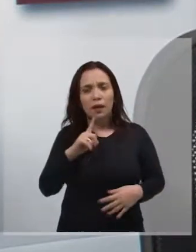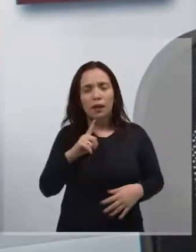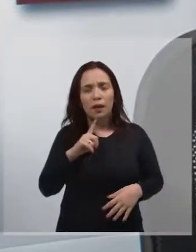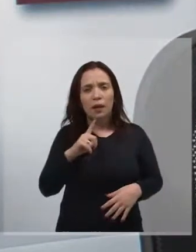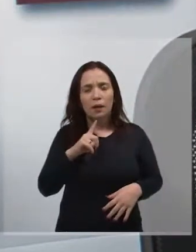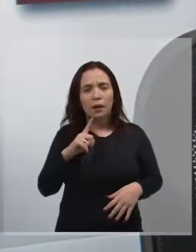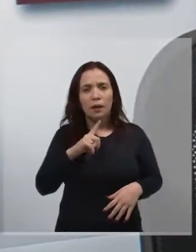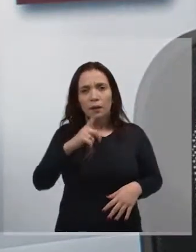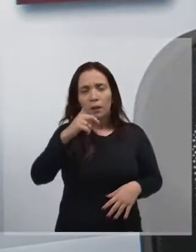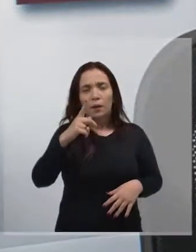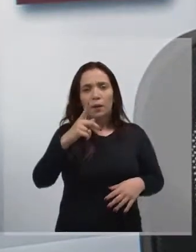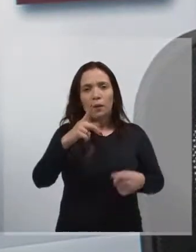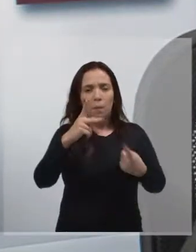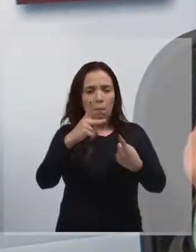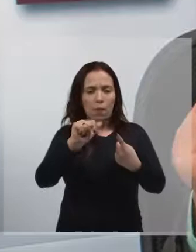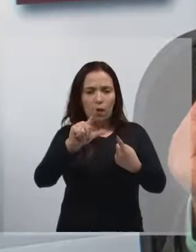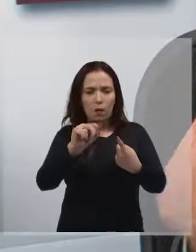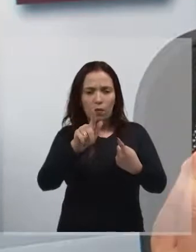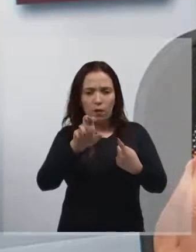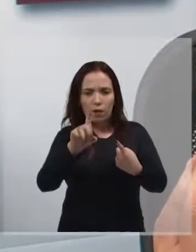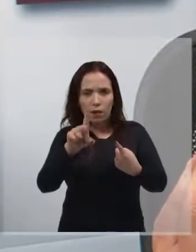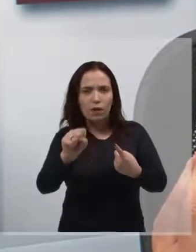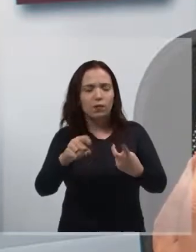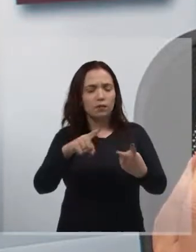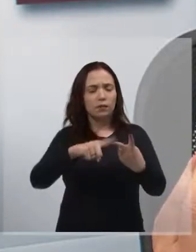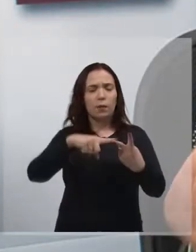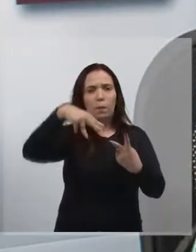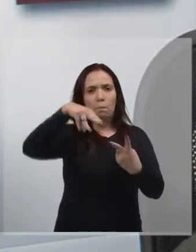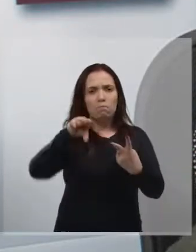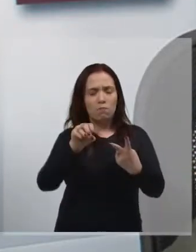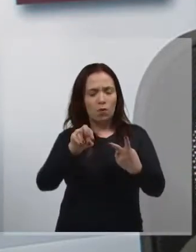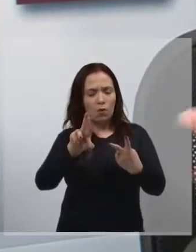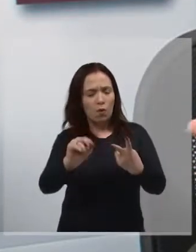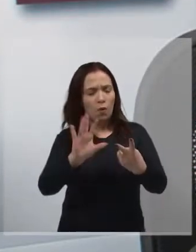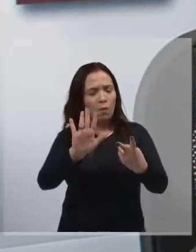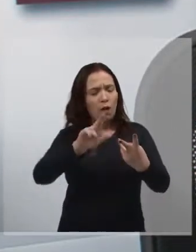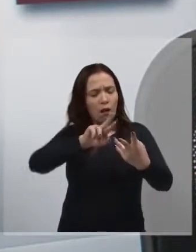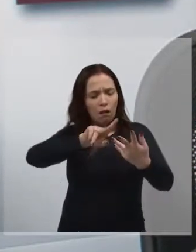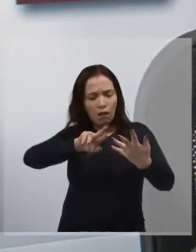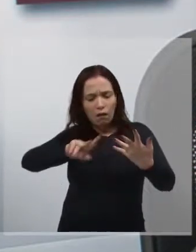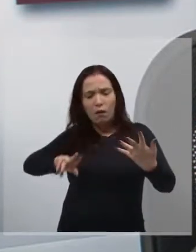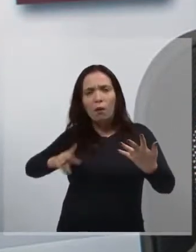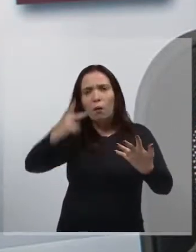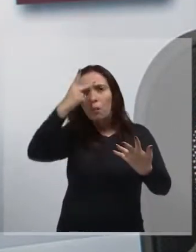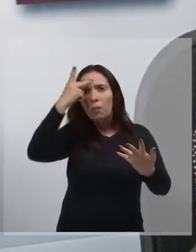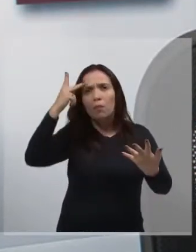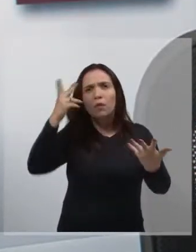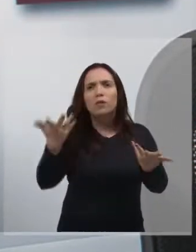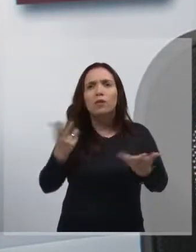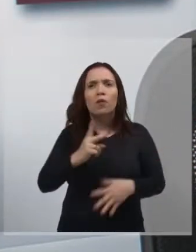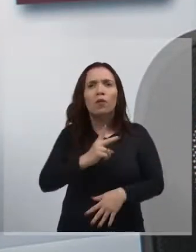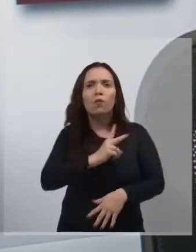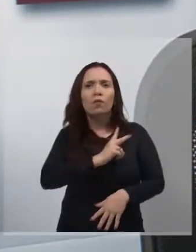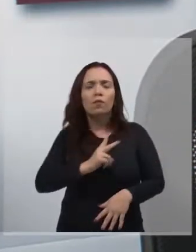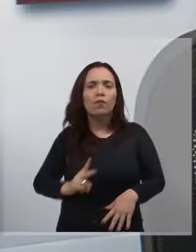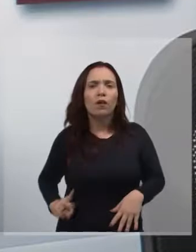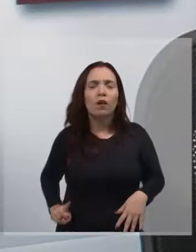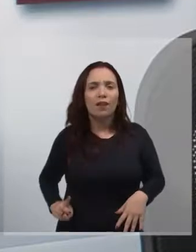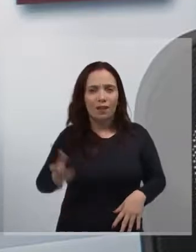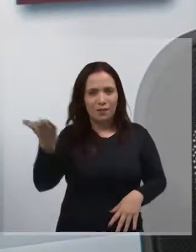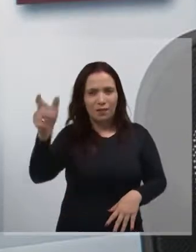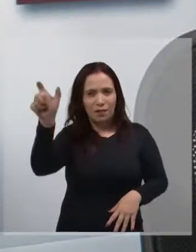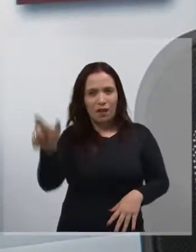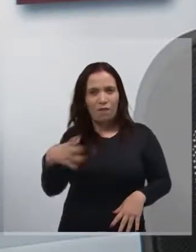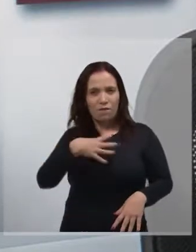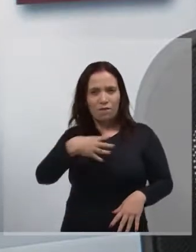como Paulo Guedes, Sérgio Moro, que estão trabalhando pela governabilidade, e do outro lado você tem pessoas como o vereador e filho do